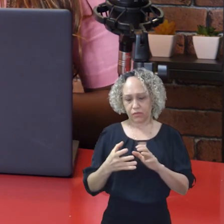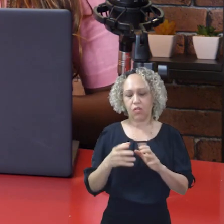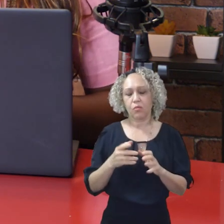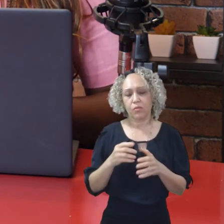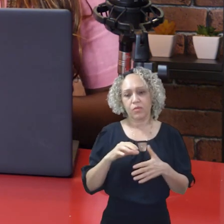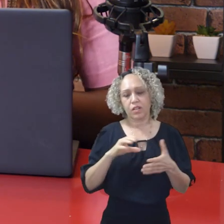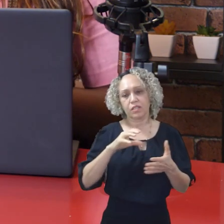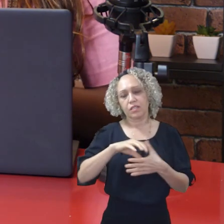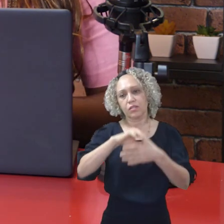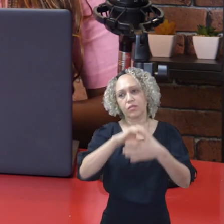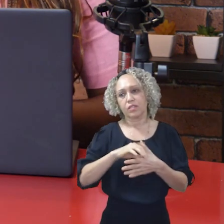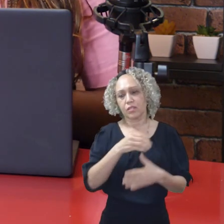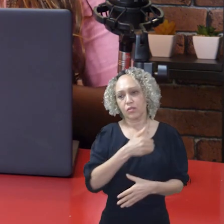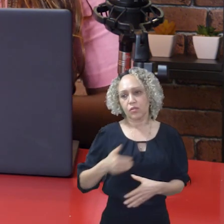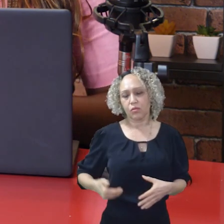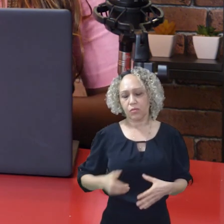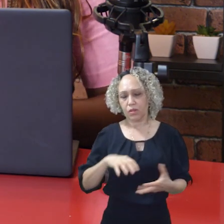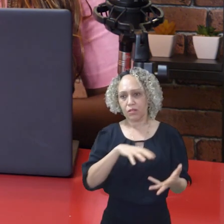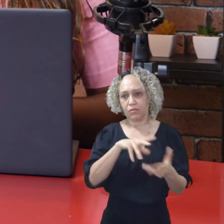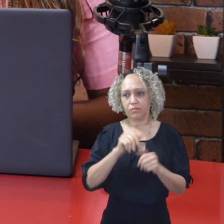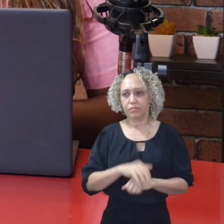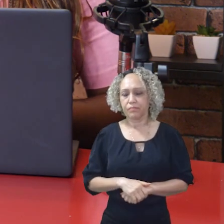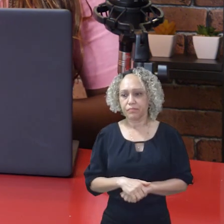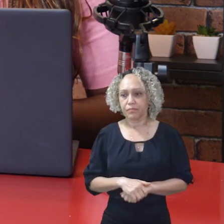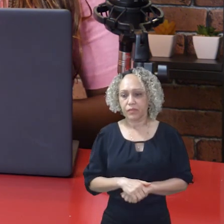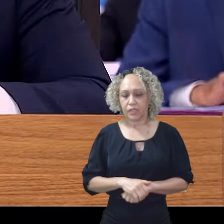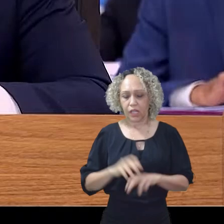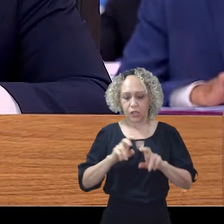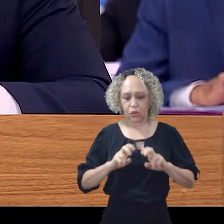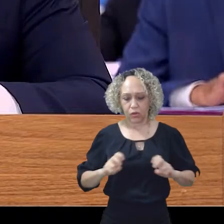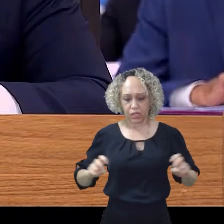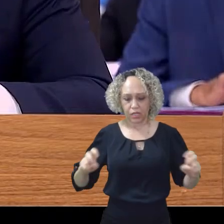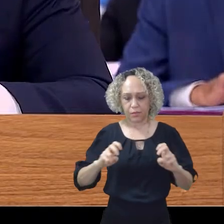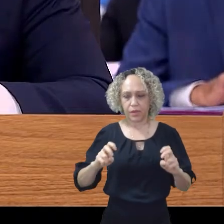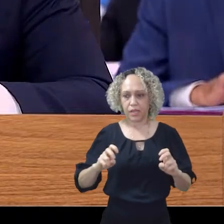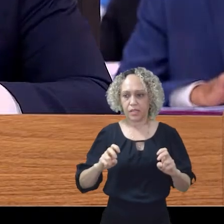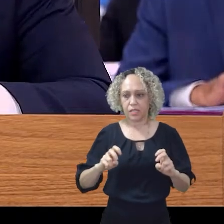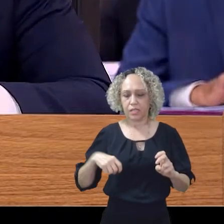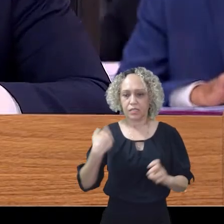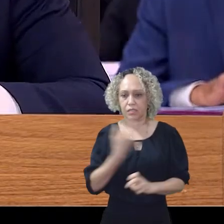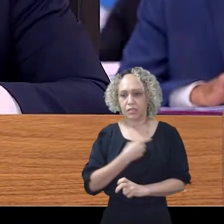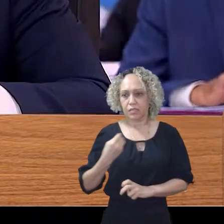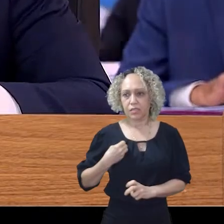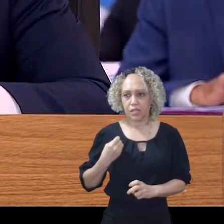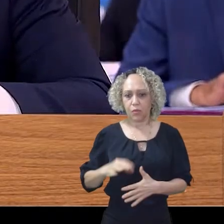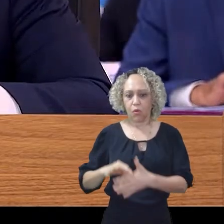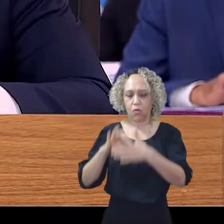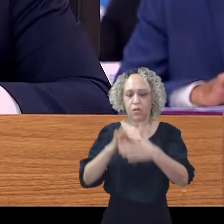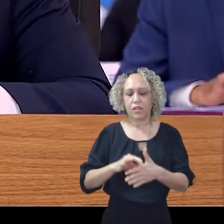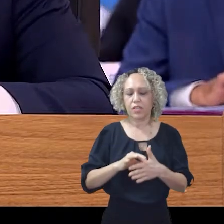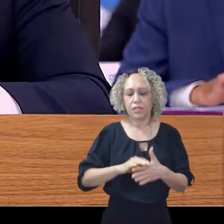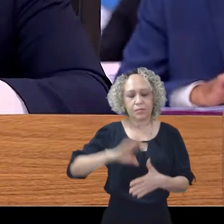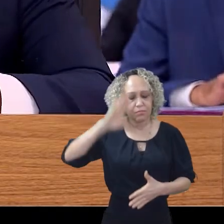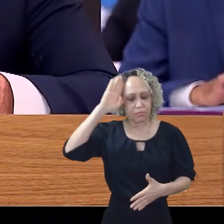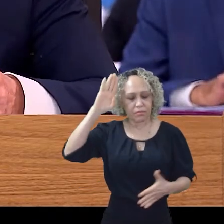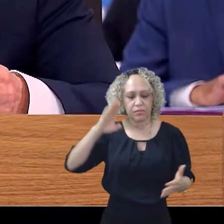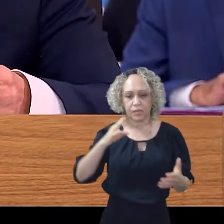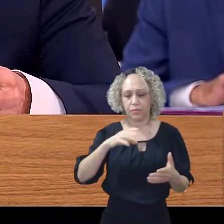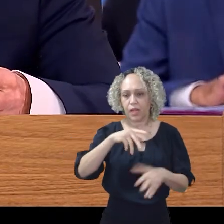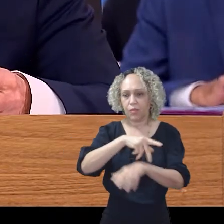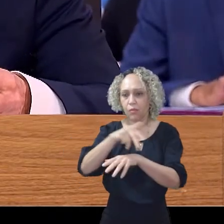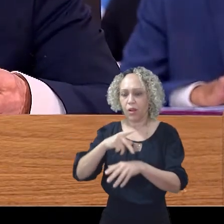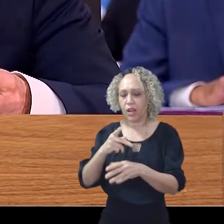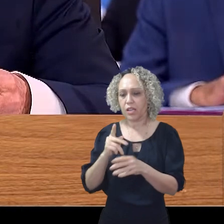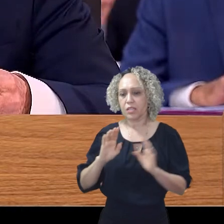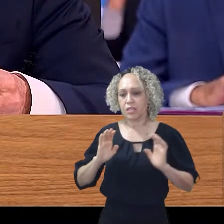a reforma das instituições de governança global. Em torno desta mesa estão os líderes das